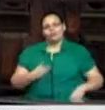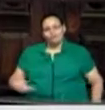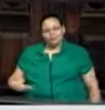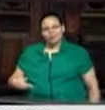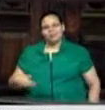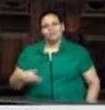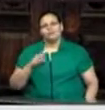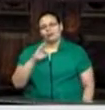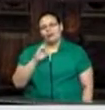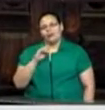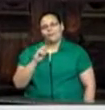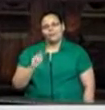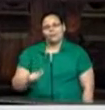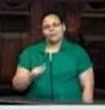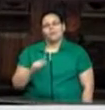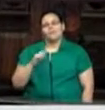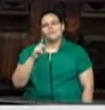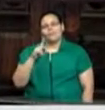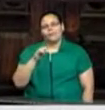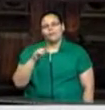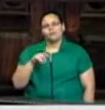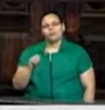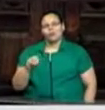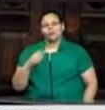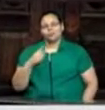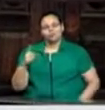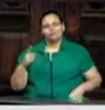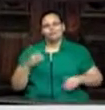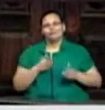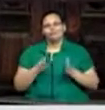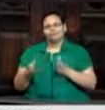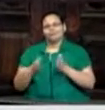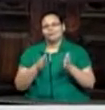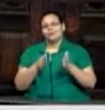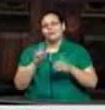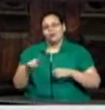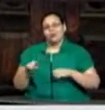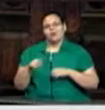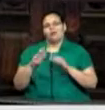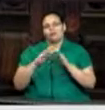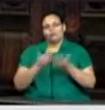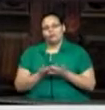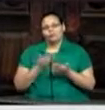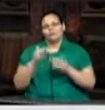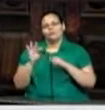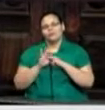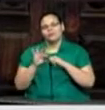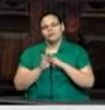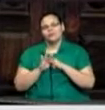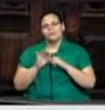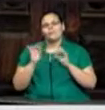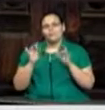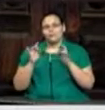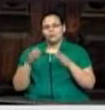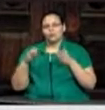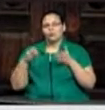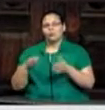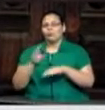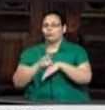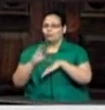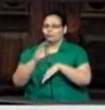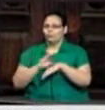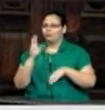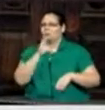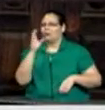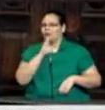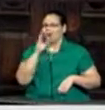outras diretrizes para a FAETEC, colocando como prioridade os cursos rápidos de